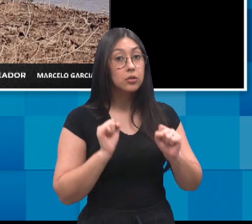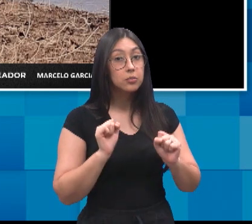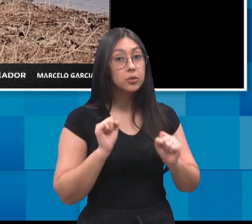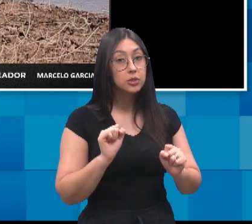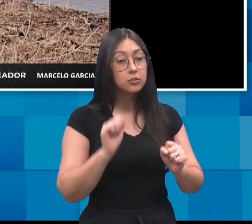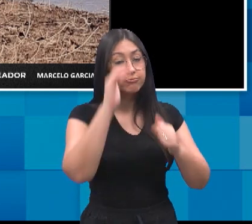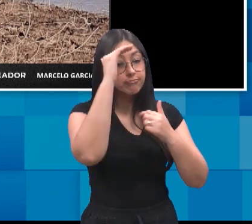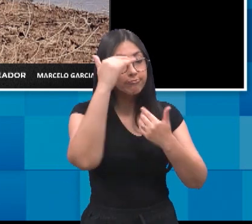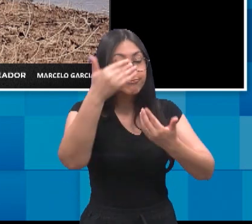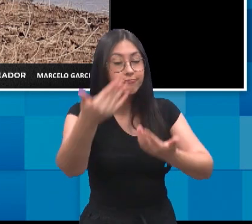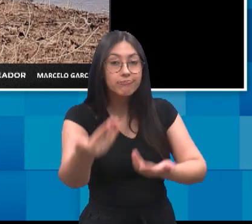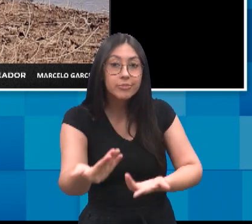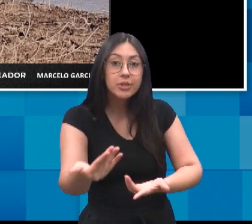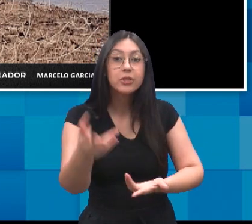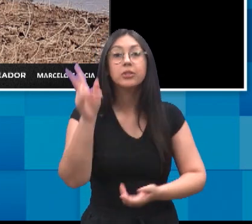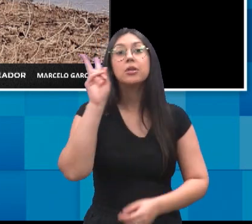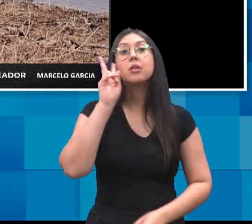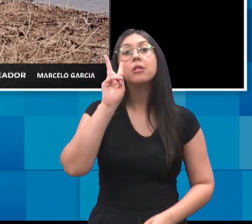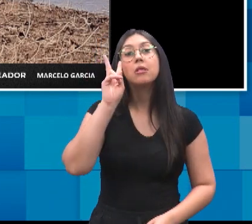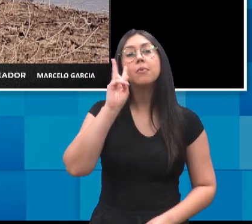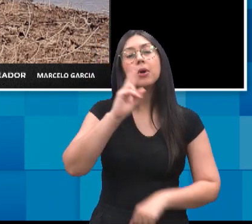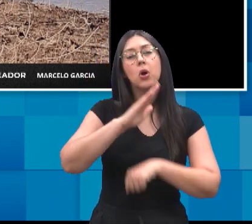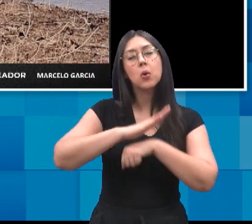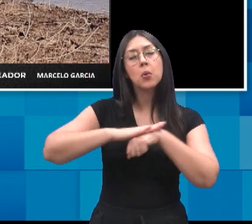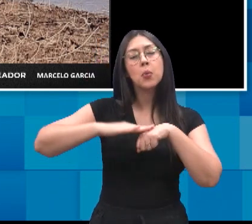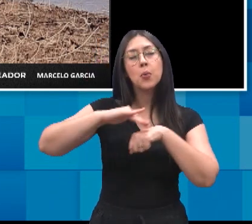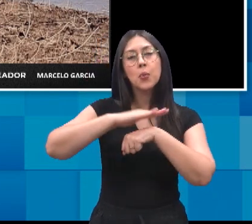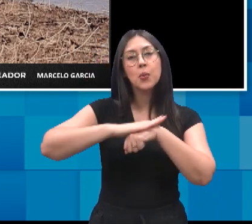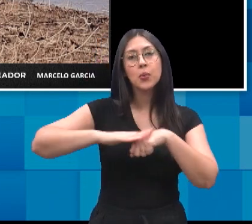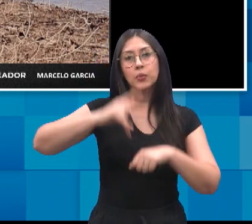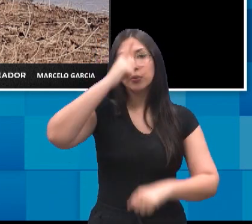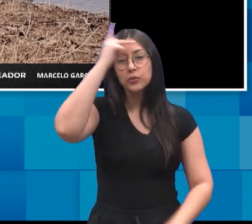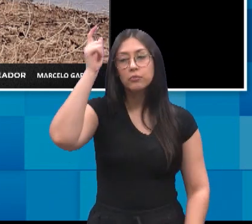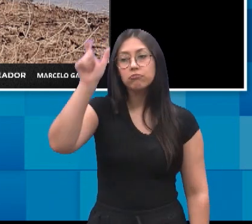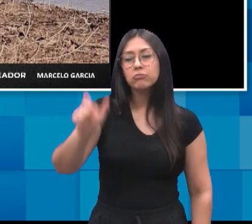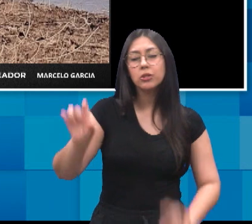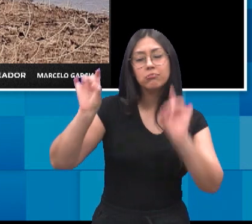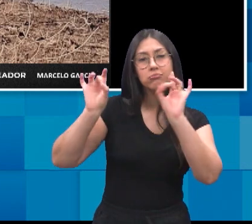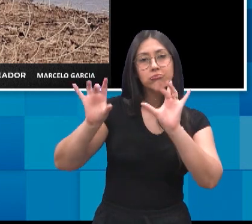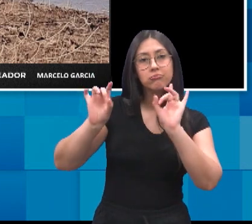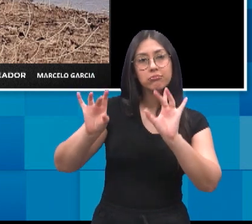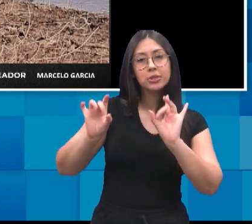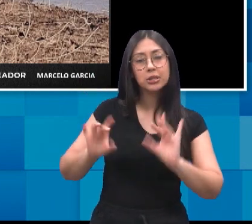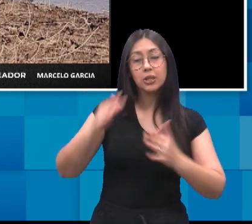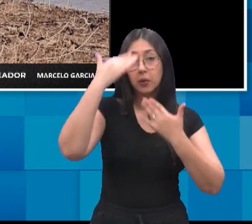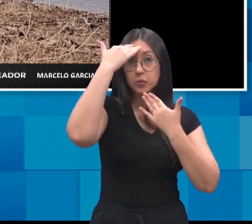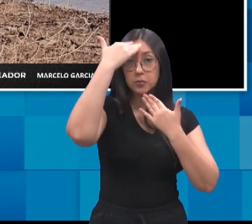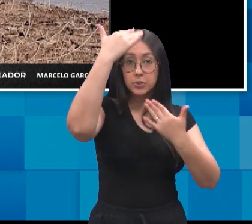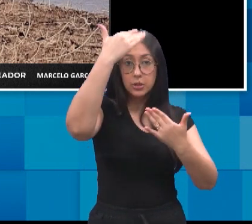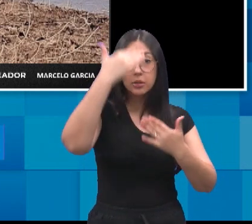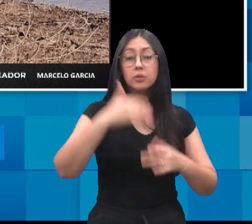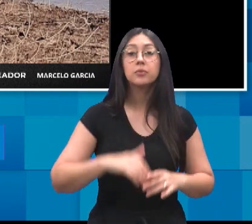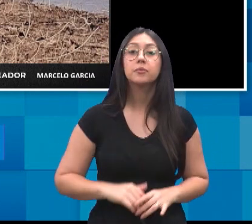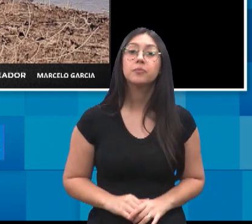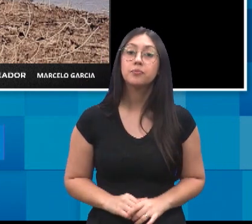singela homenagem e lembrar com carinho da pessoa especial que ele foi. Muito obrigado, senhor presidente.